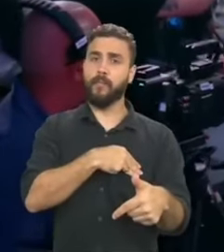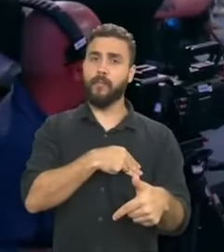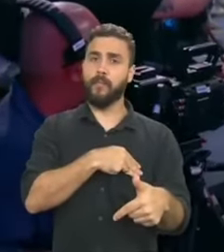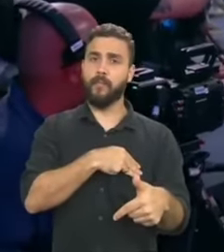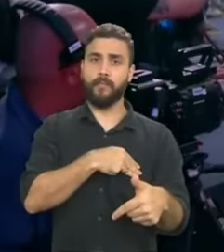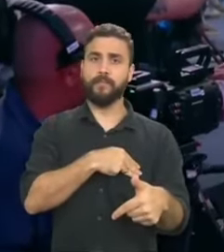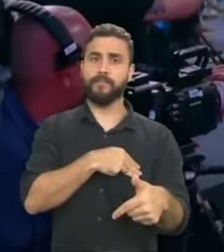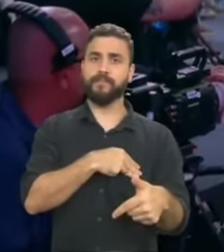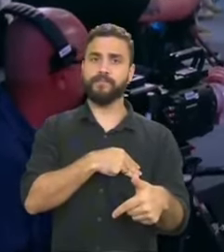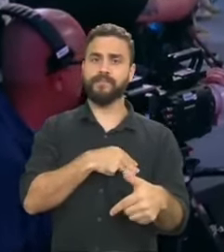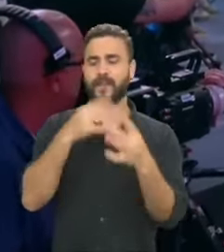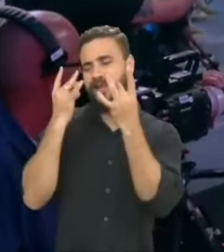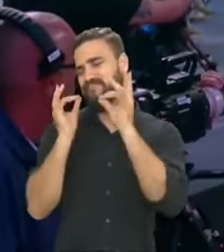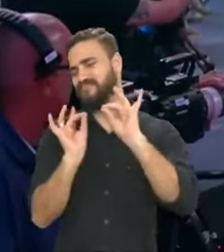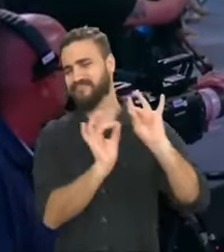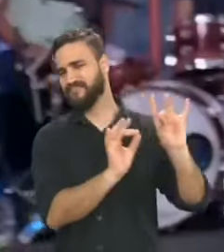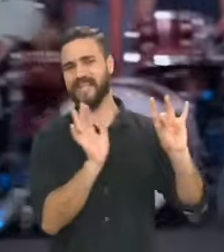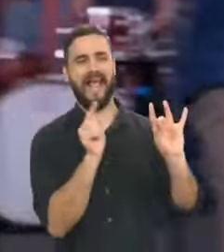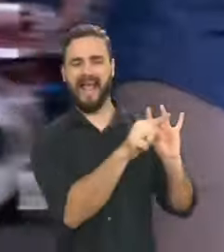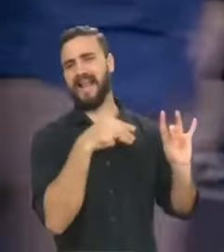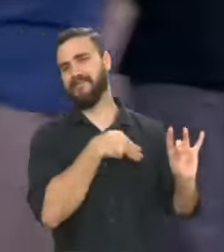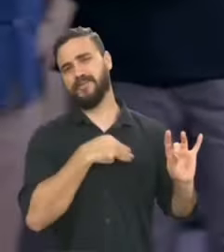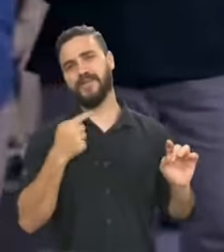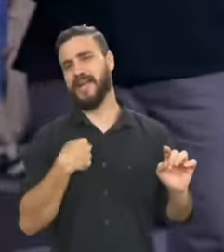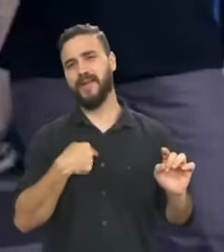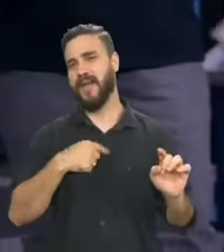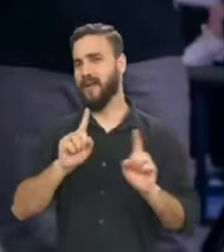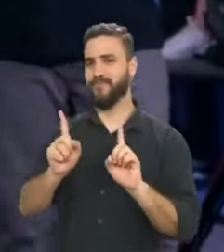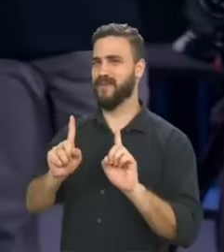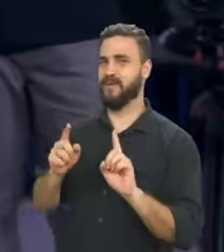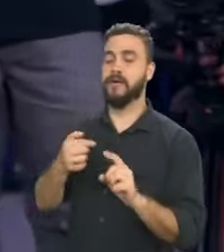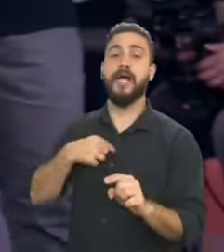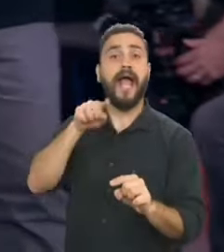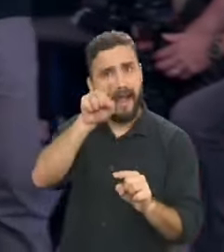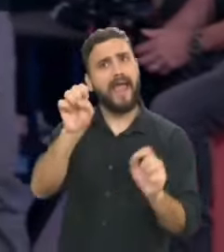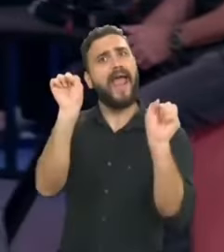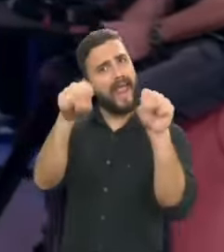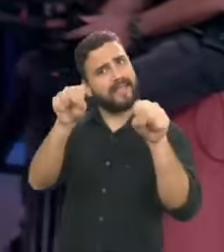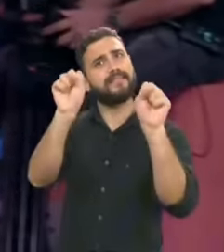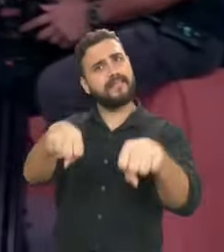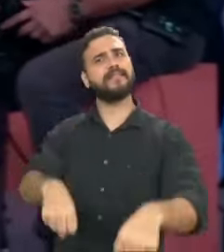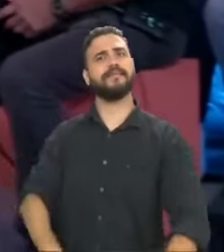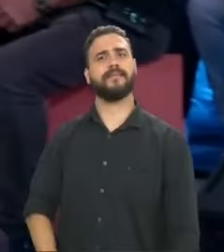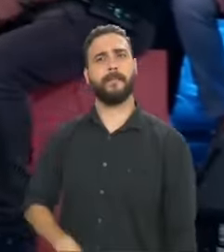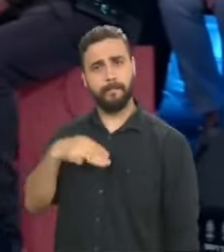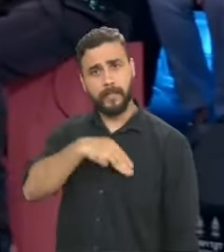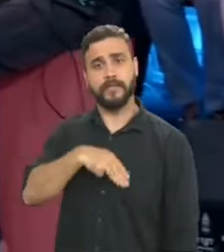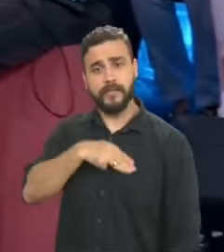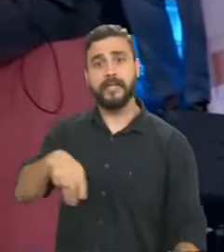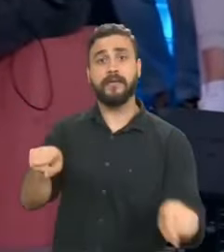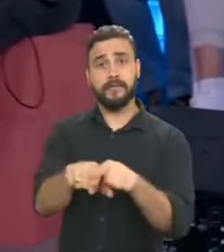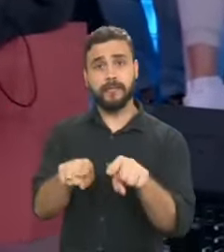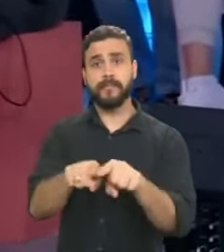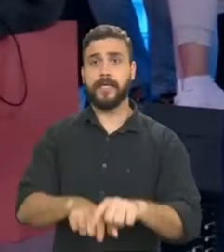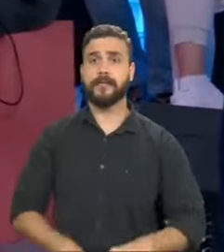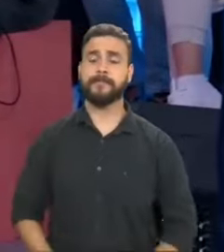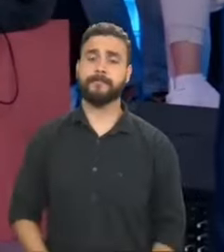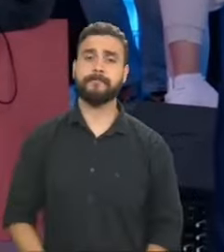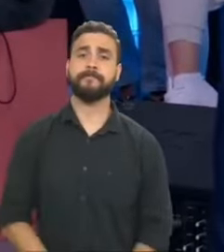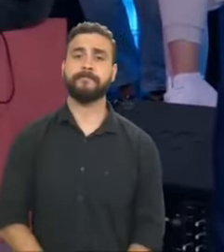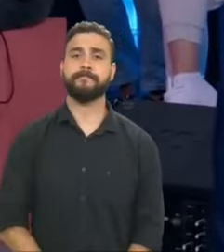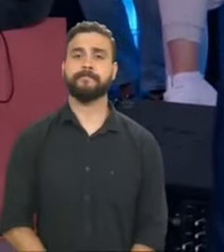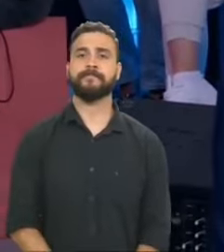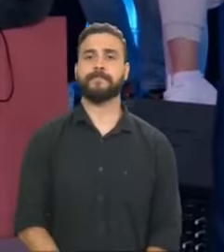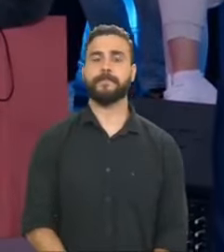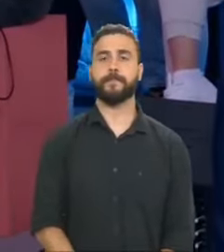gente pensa que não, mas a gente formata como nós entendemos a igreja, assim, está aqui o departamento disso, o departamento, já que